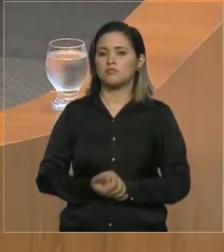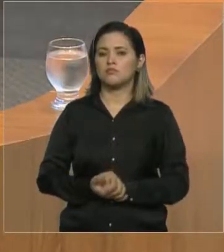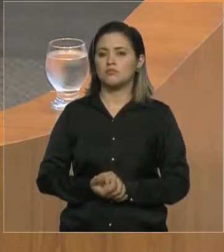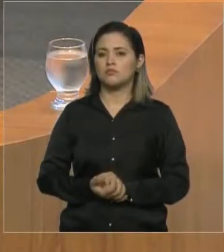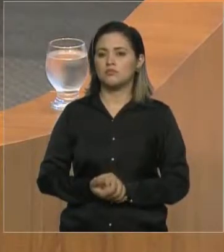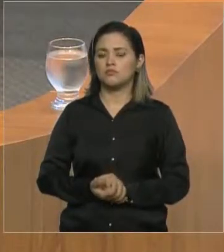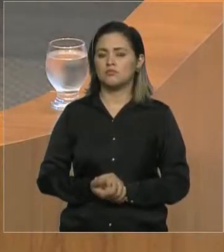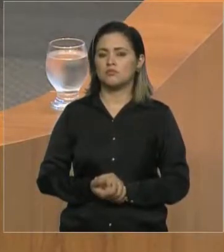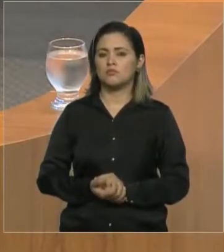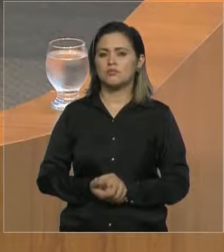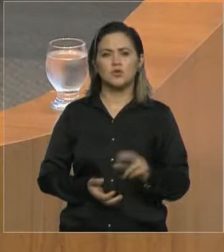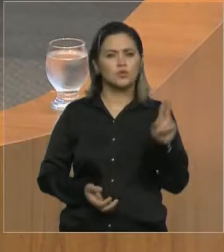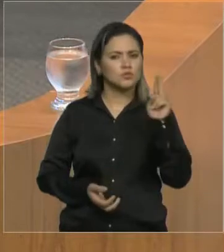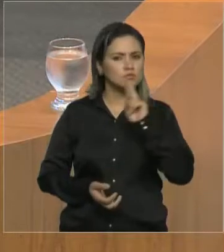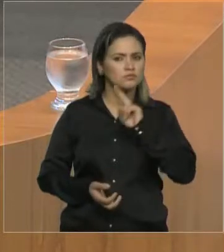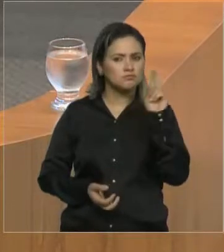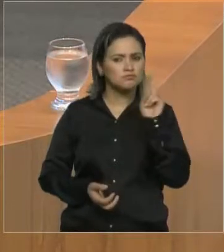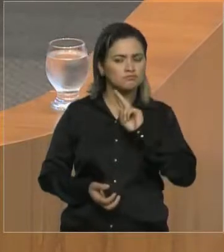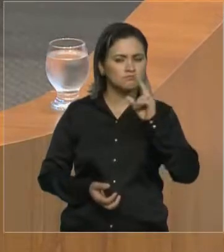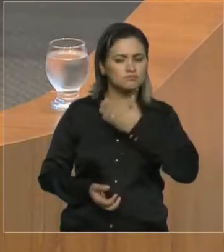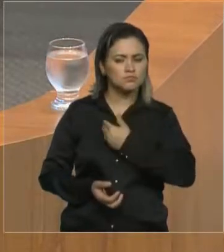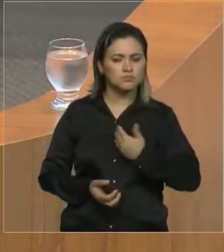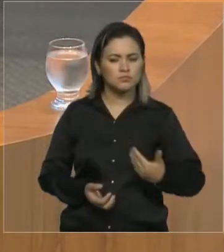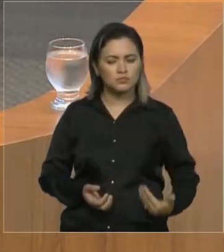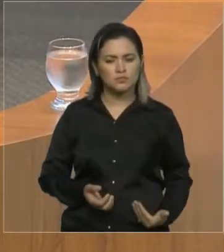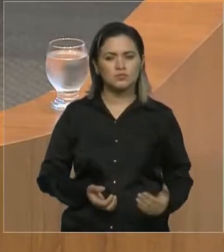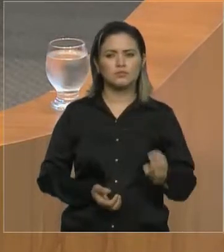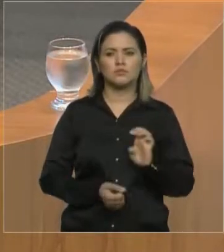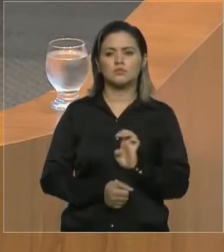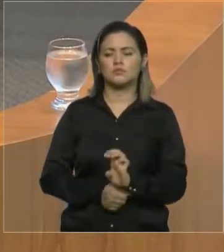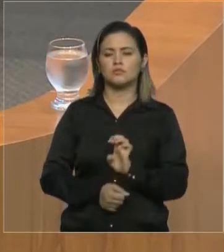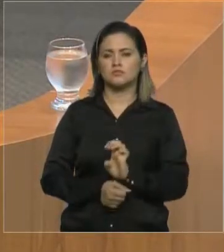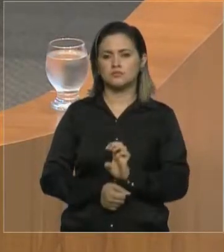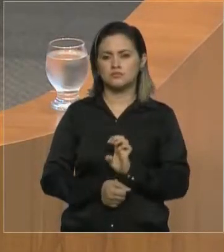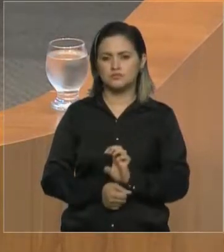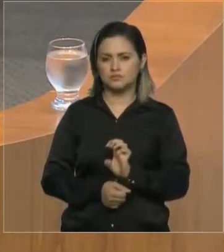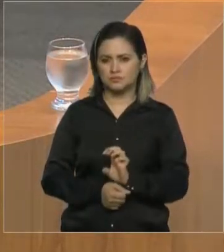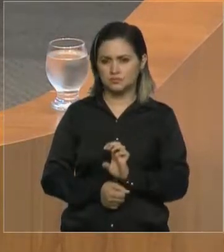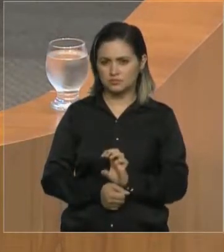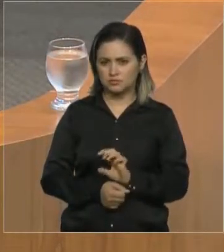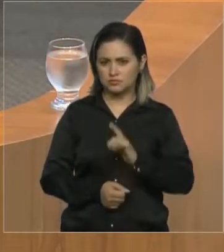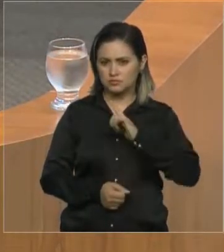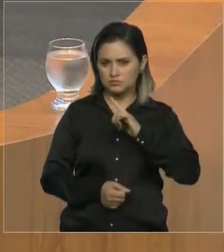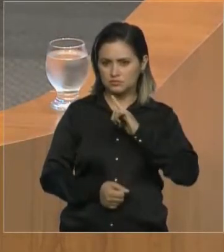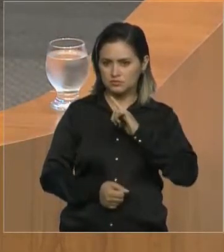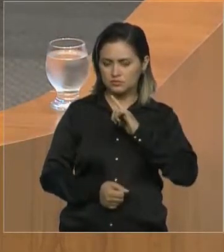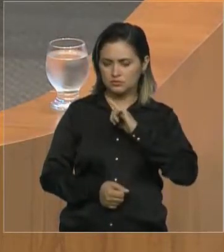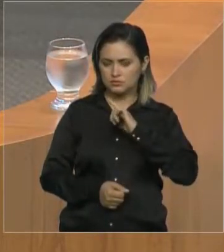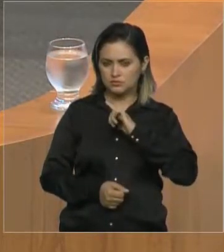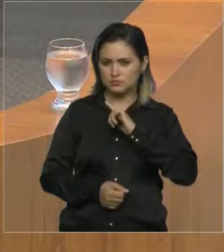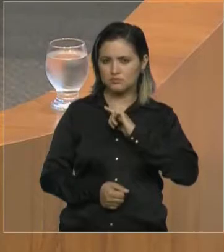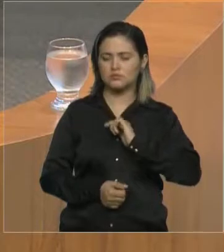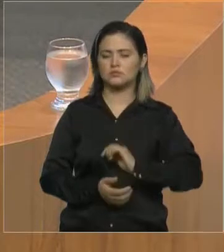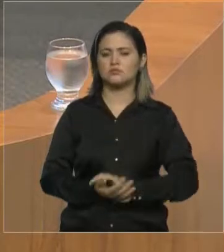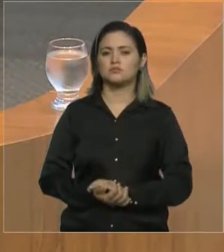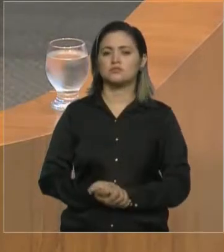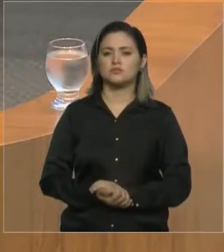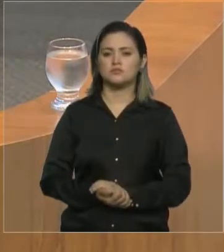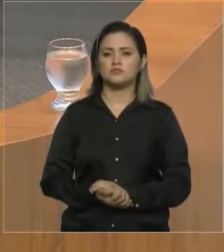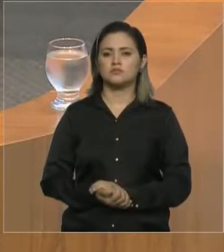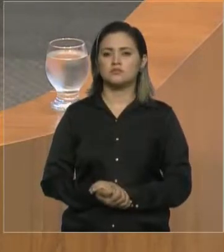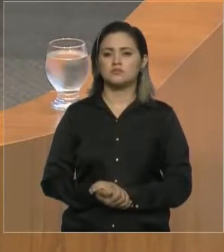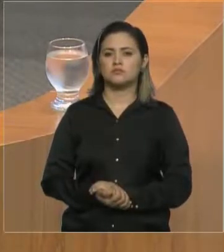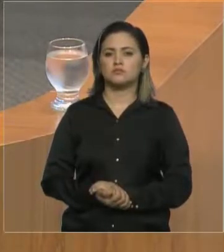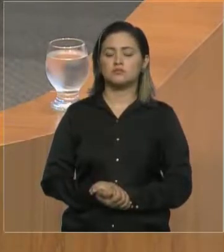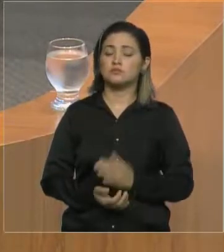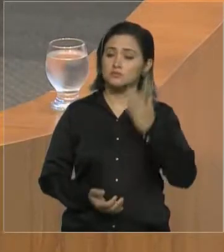estado proporciona em atrair empresas produtivas, nós estaríamos ainda numa defasagem maior. E